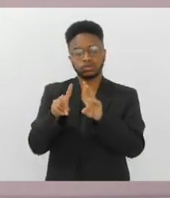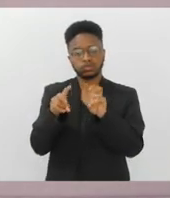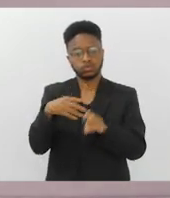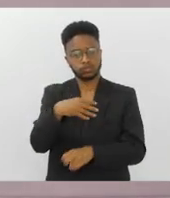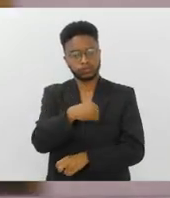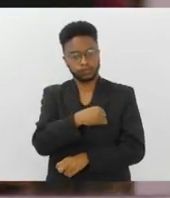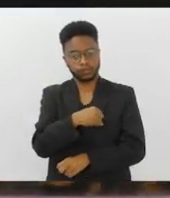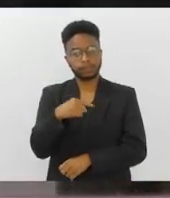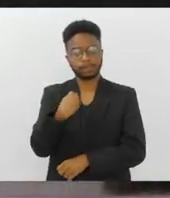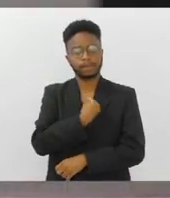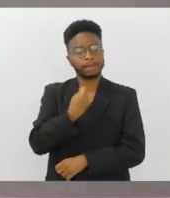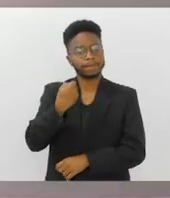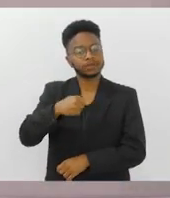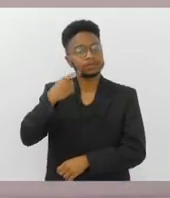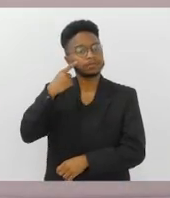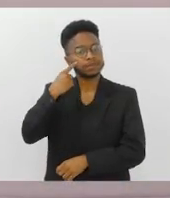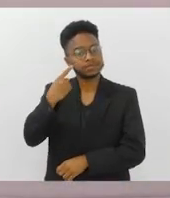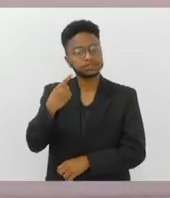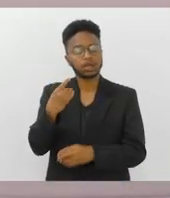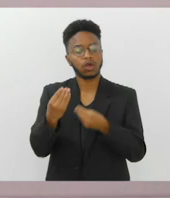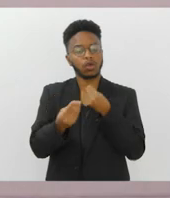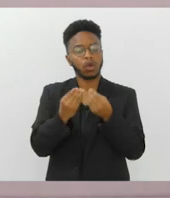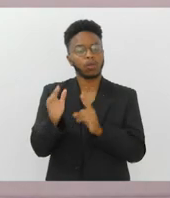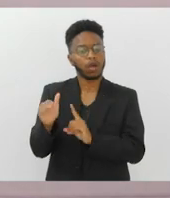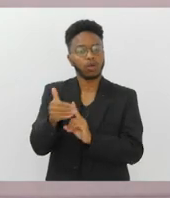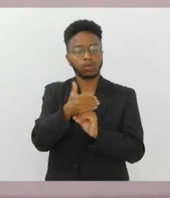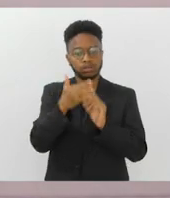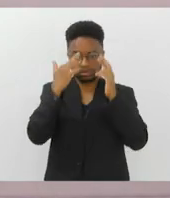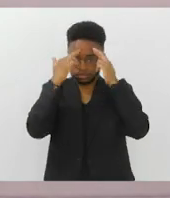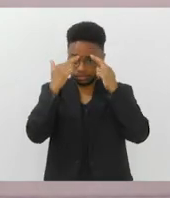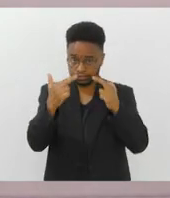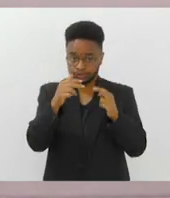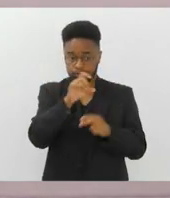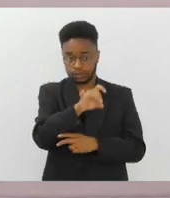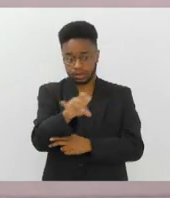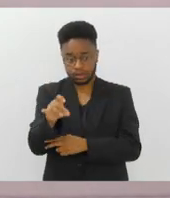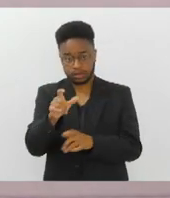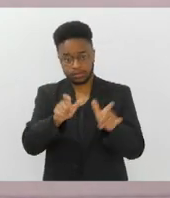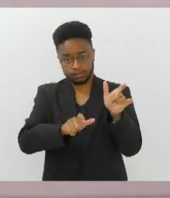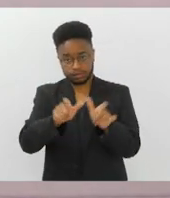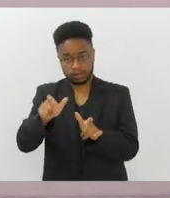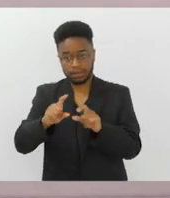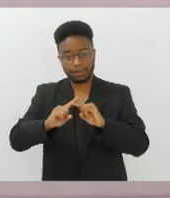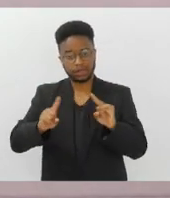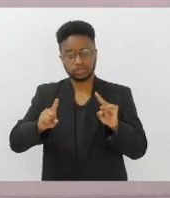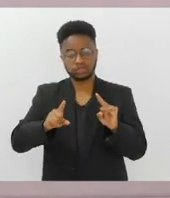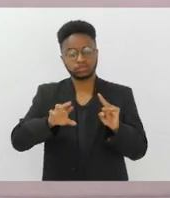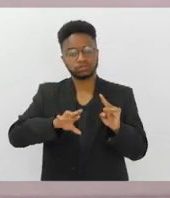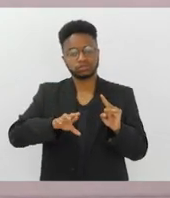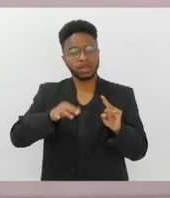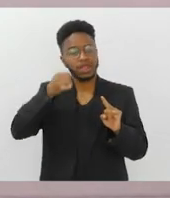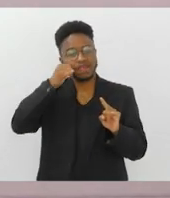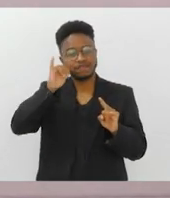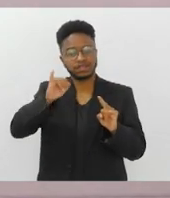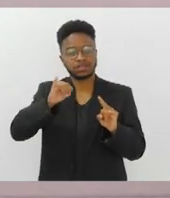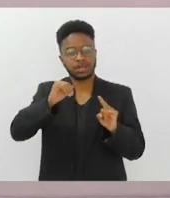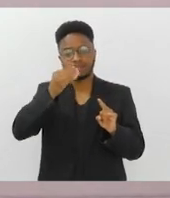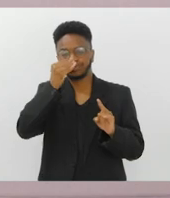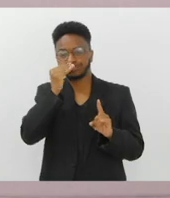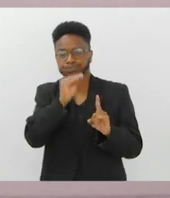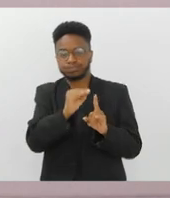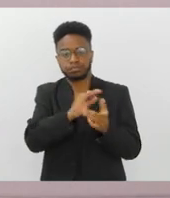acolhimento respeitoso às necessidades dos indivíduos e grupos sem discriminação, né? Porque o que a gente tem é uma